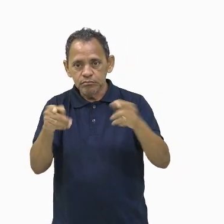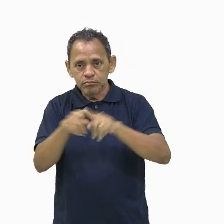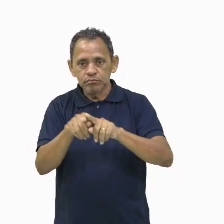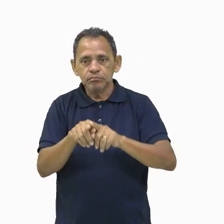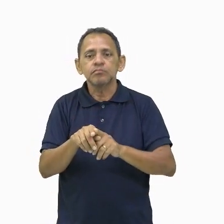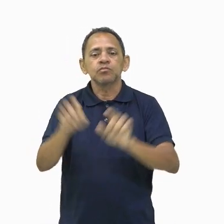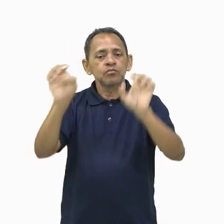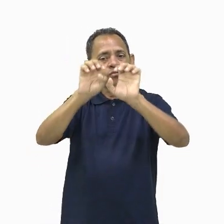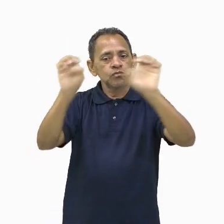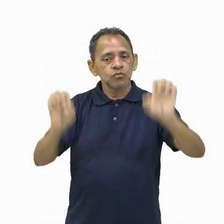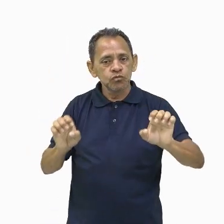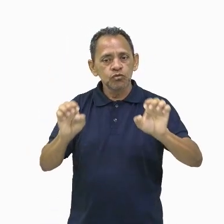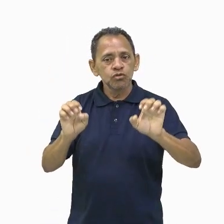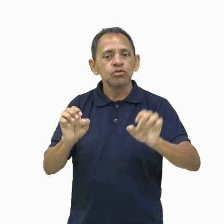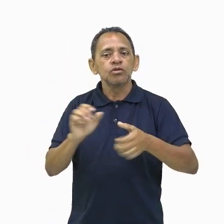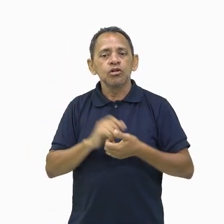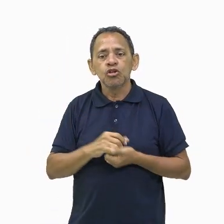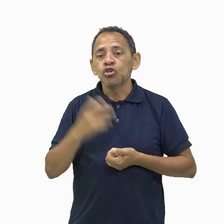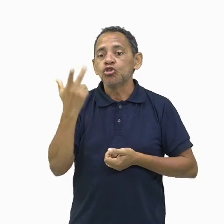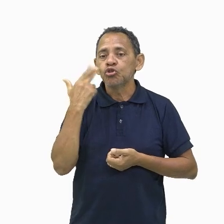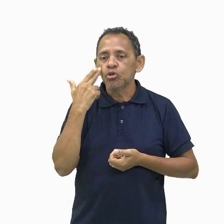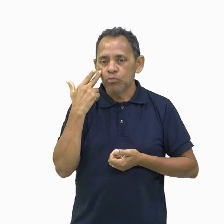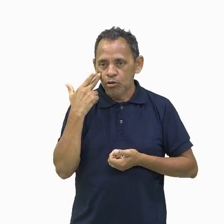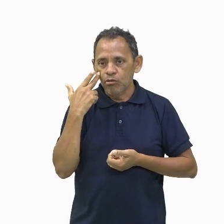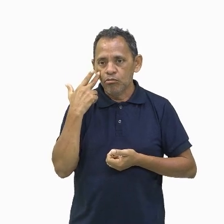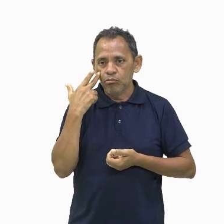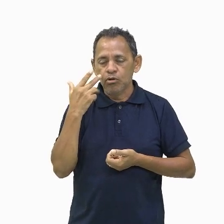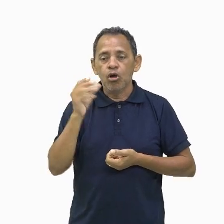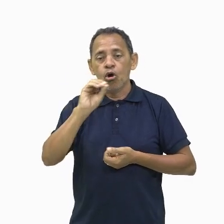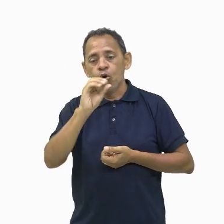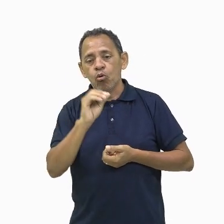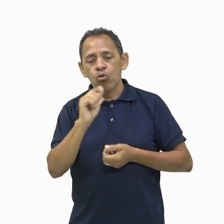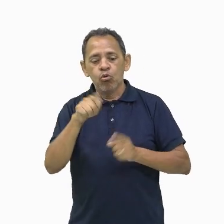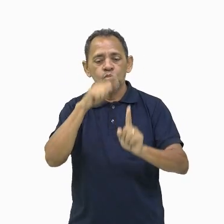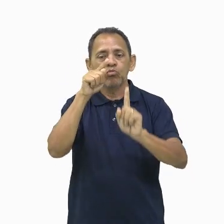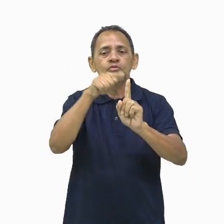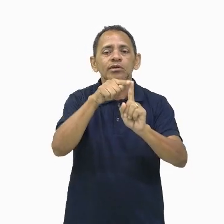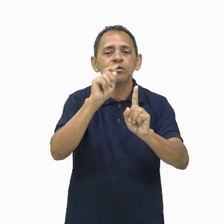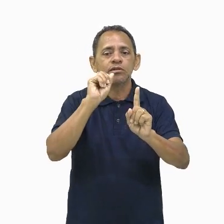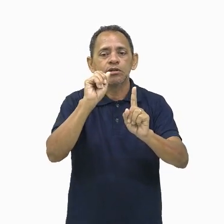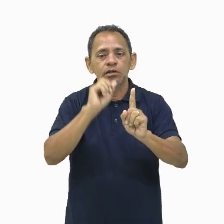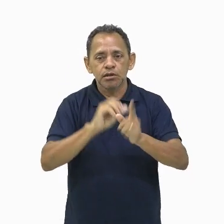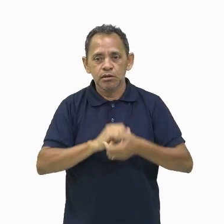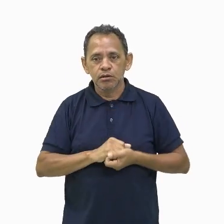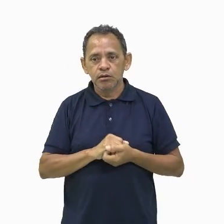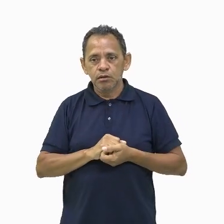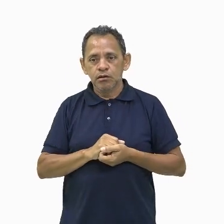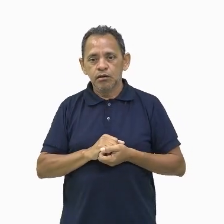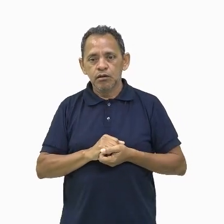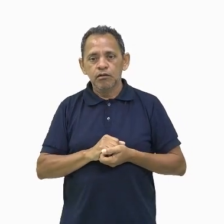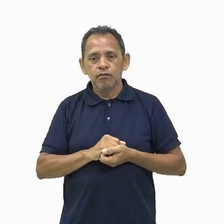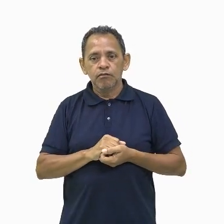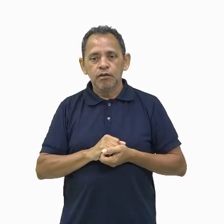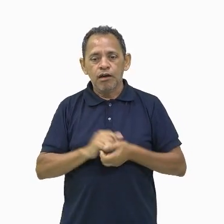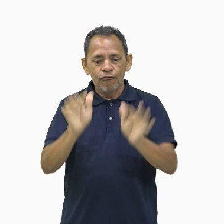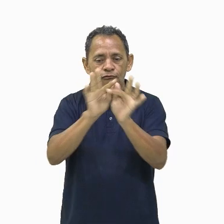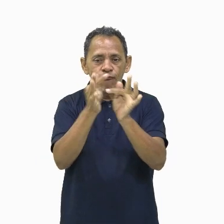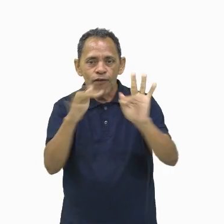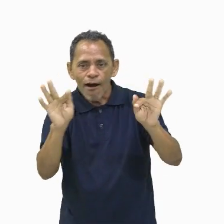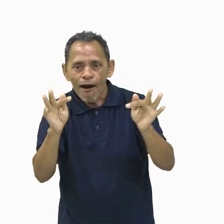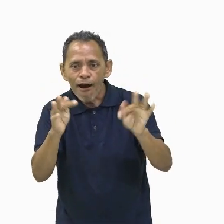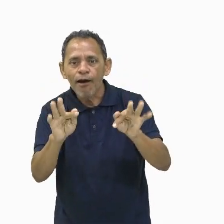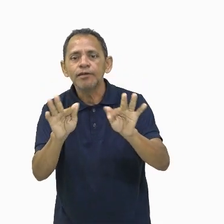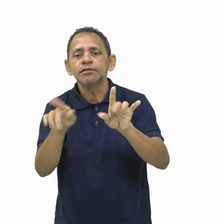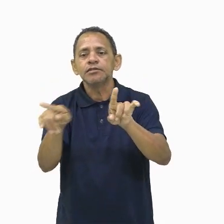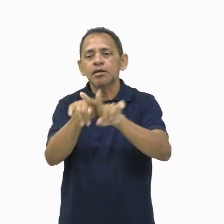ou comuns, e que visam transmitir à frase mais concisão, expressividade